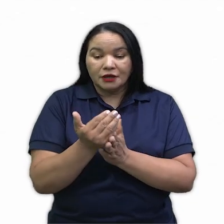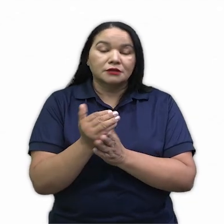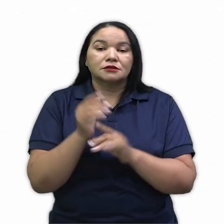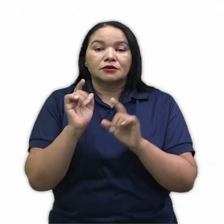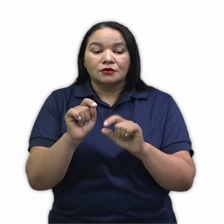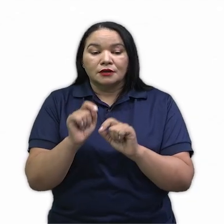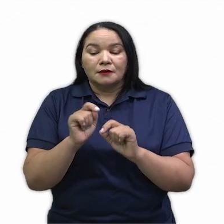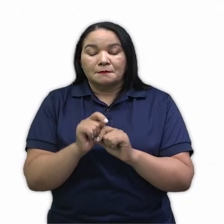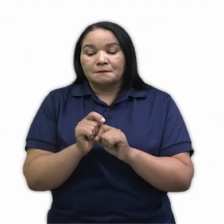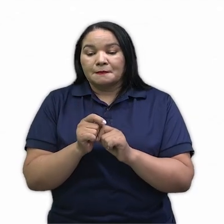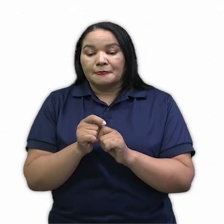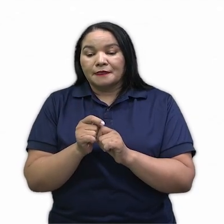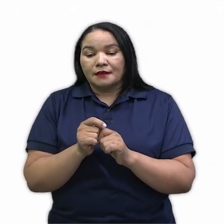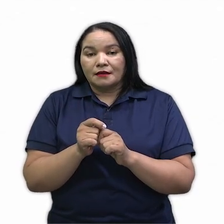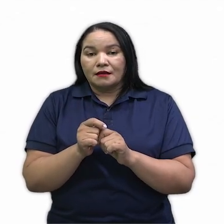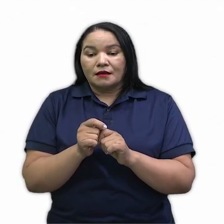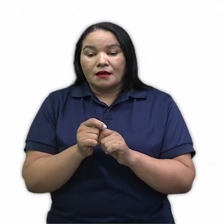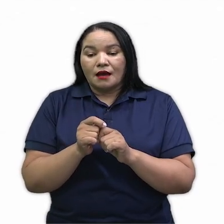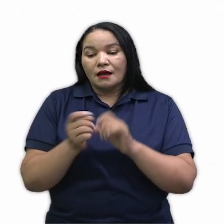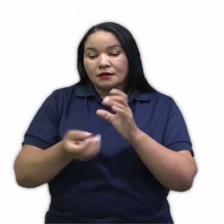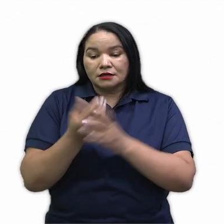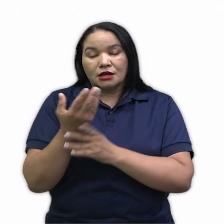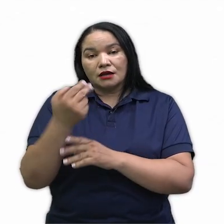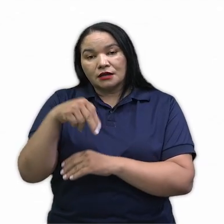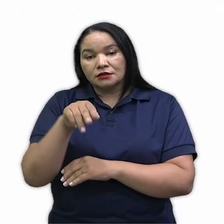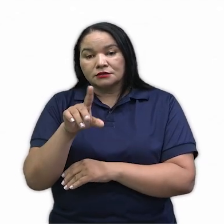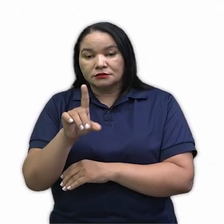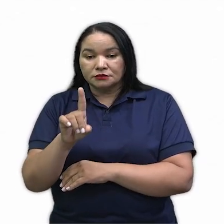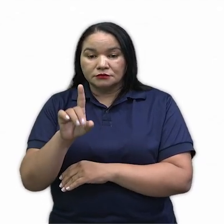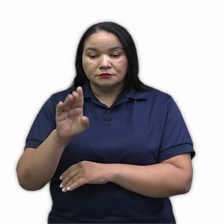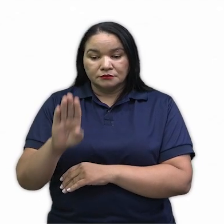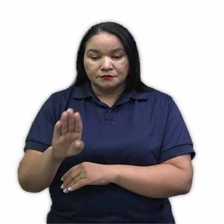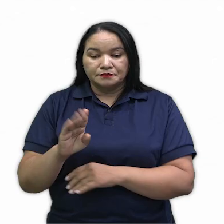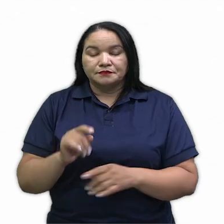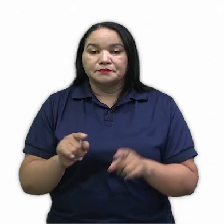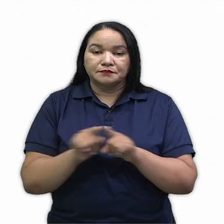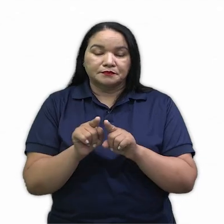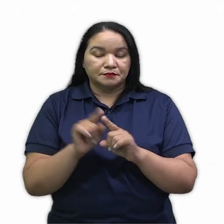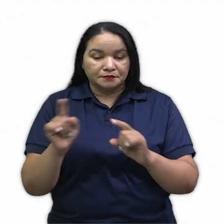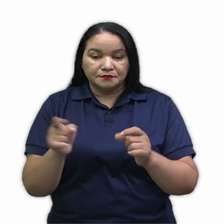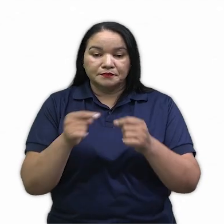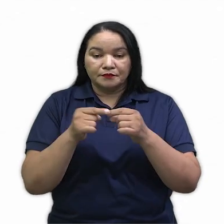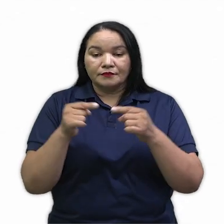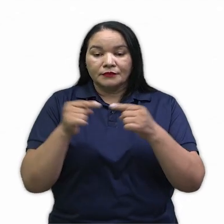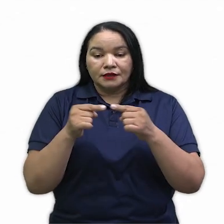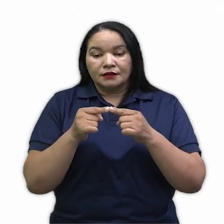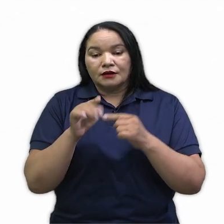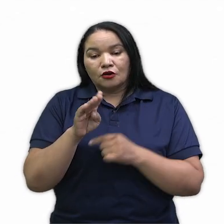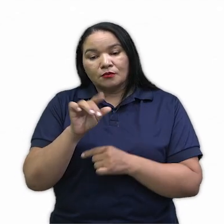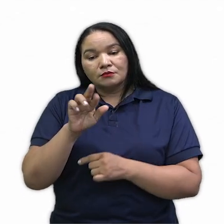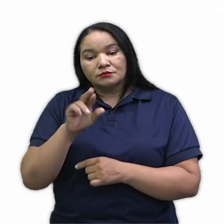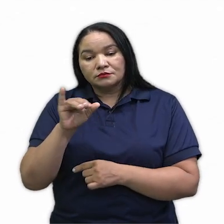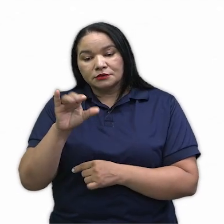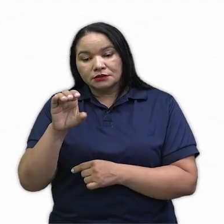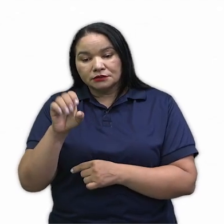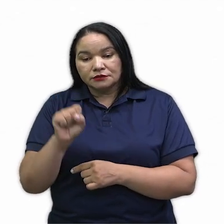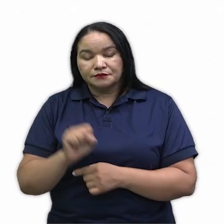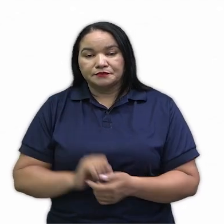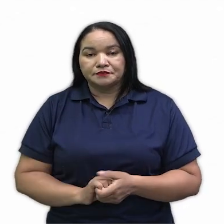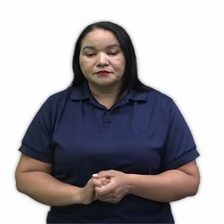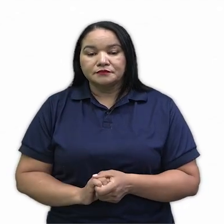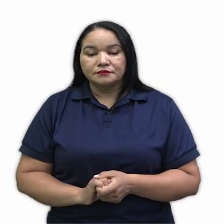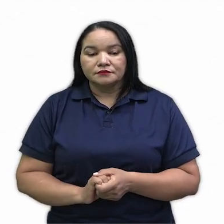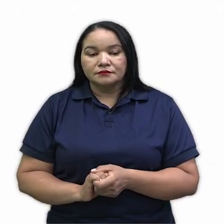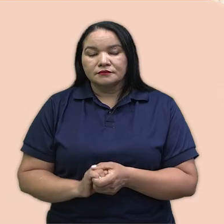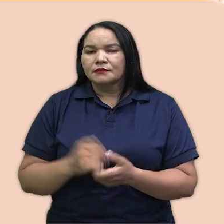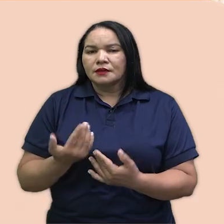a aderir, né, ao novo banco relacionado ao BRICS. Agora, gente,